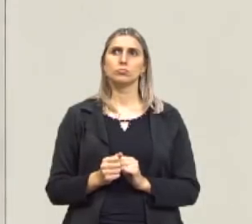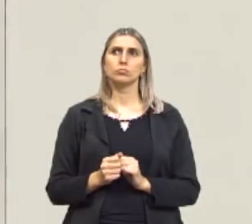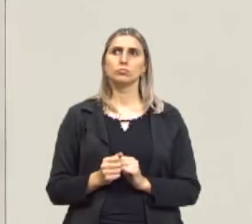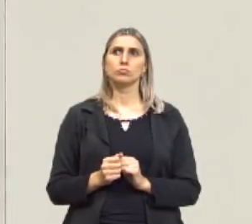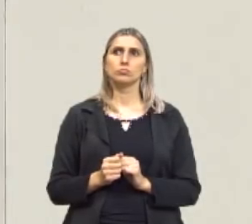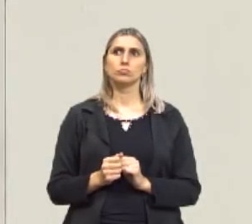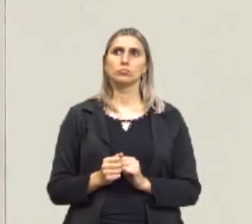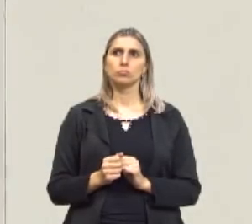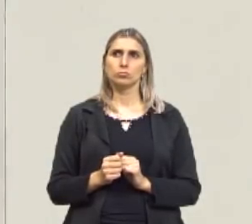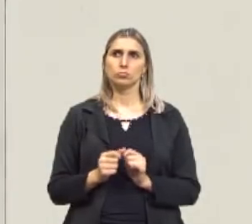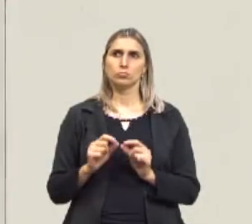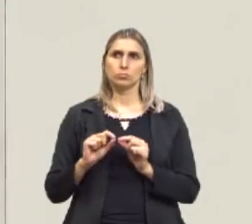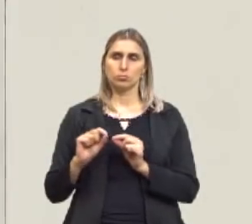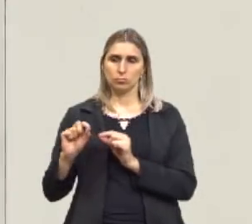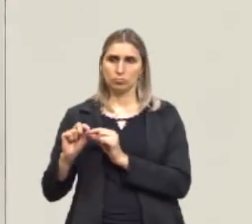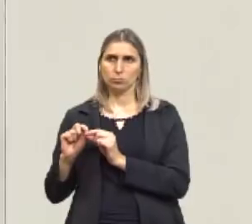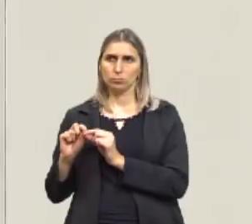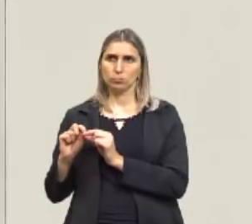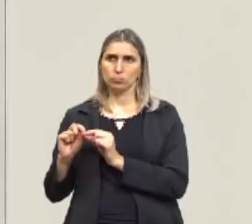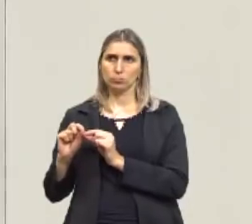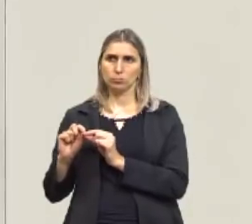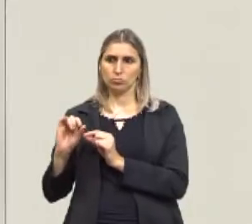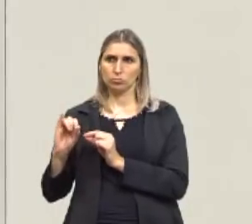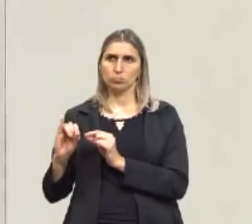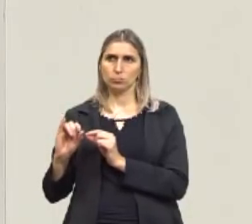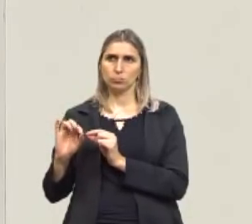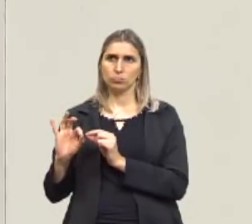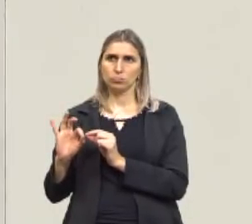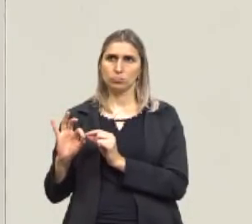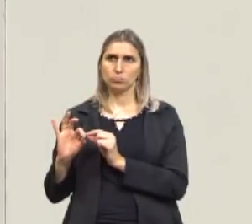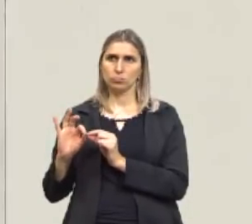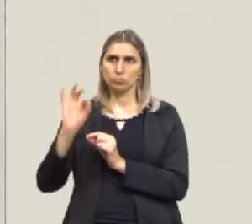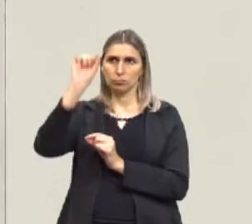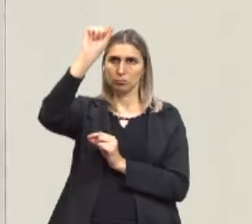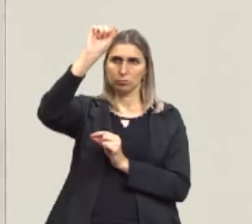E uma linha no início,